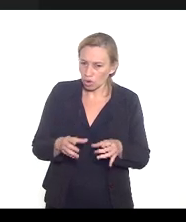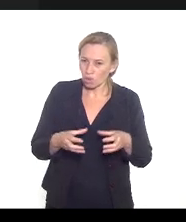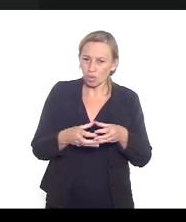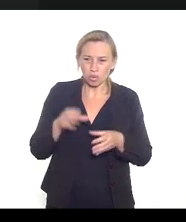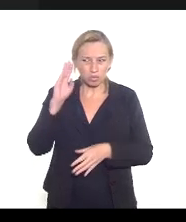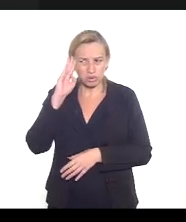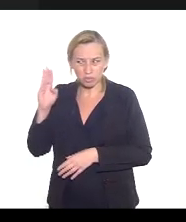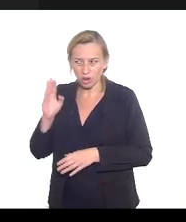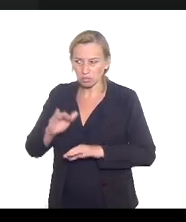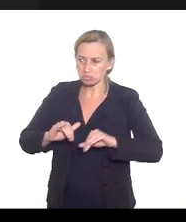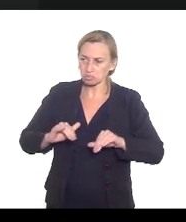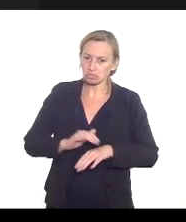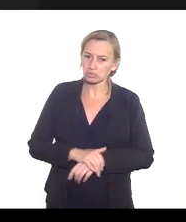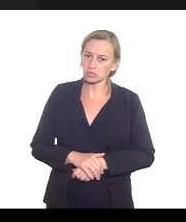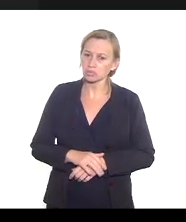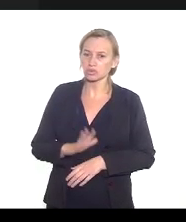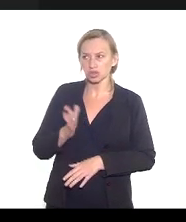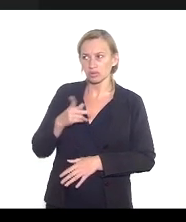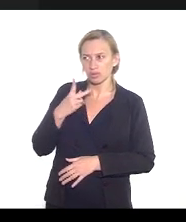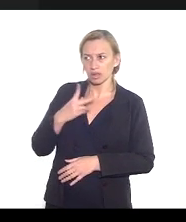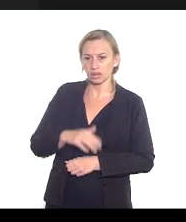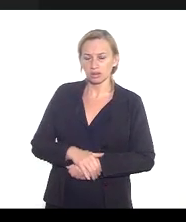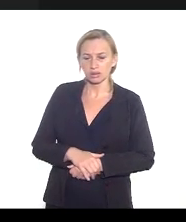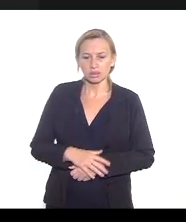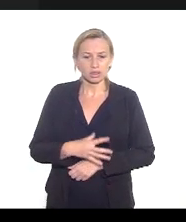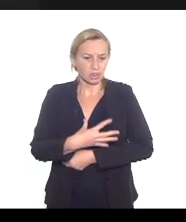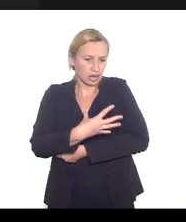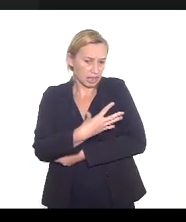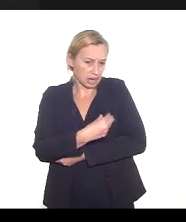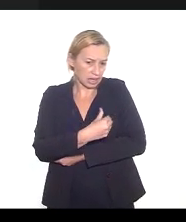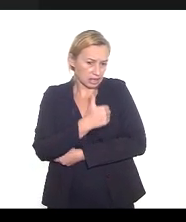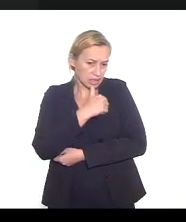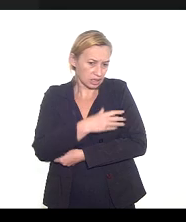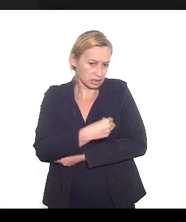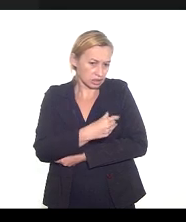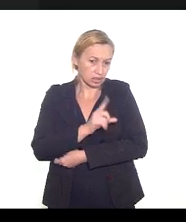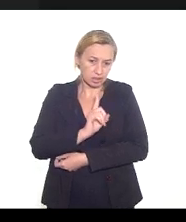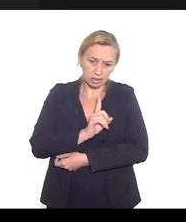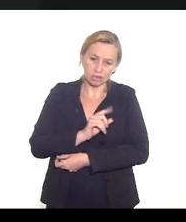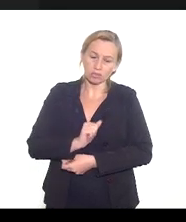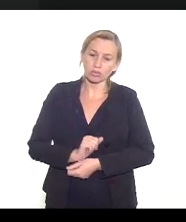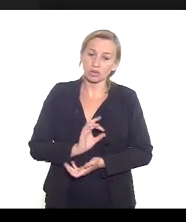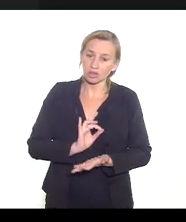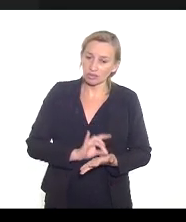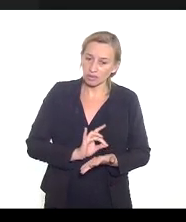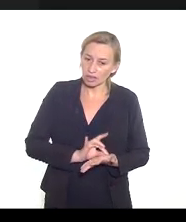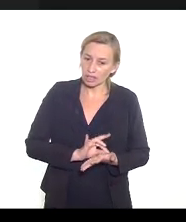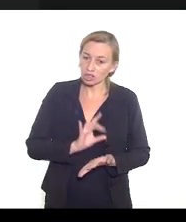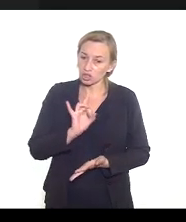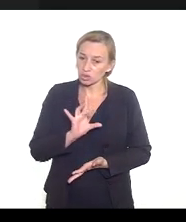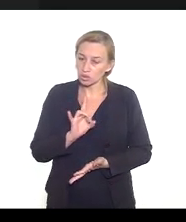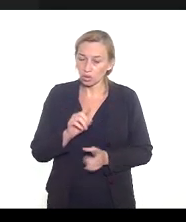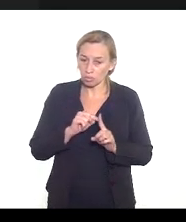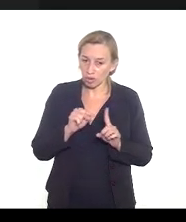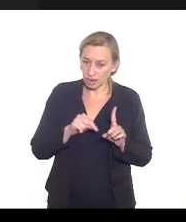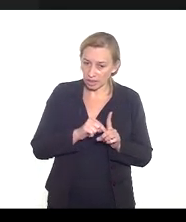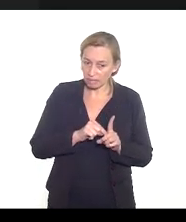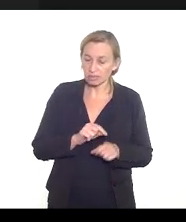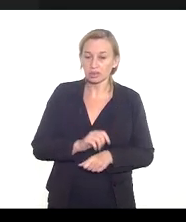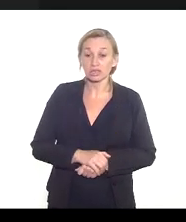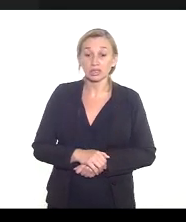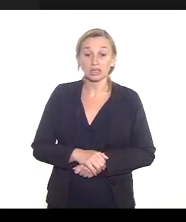grupo prioritário acho que já foi dito as lactantes Não na verdade e foi dito aqui foi da gestão